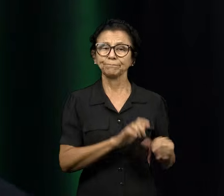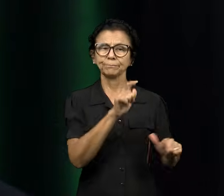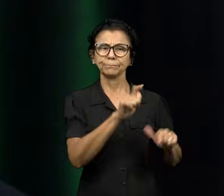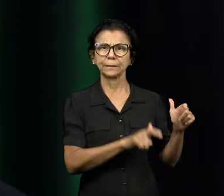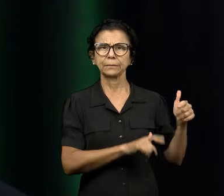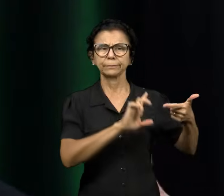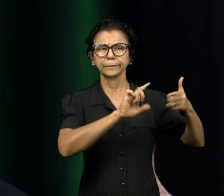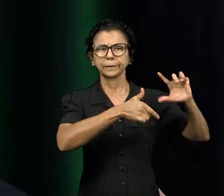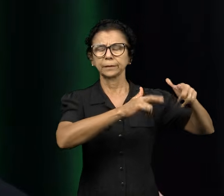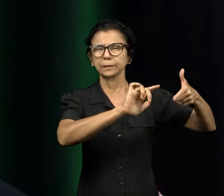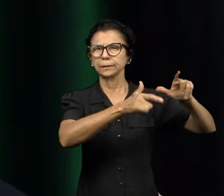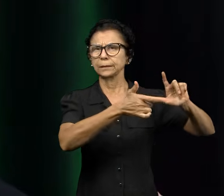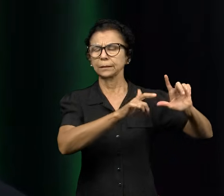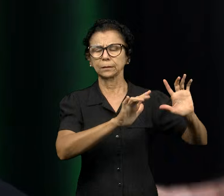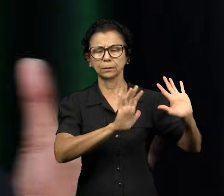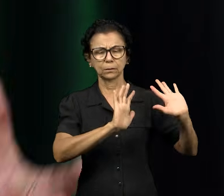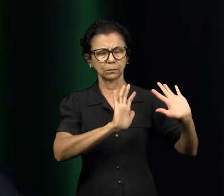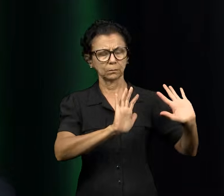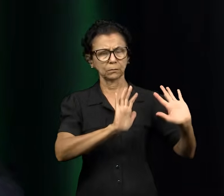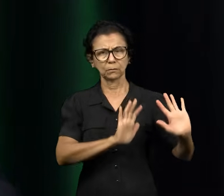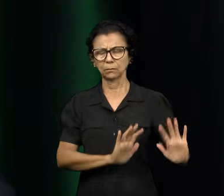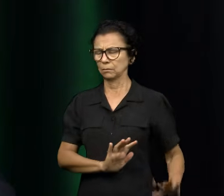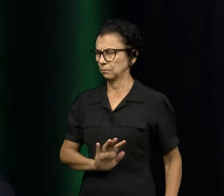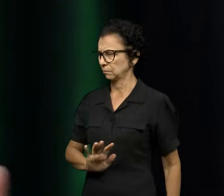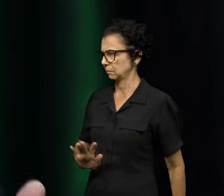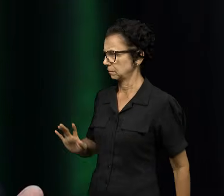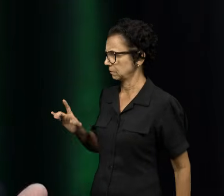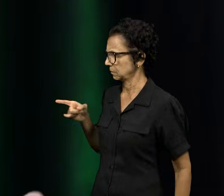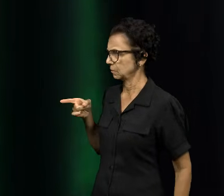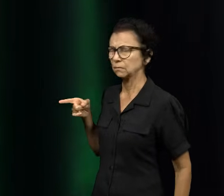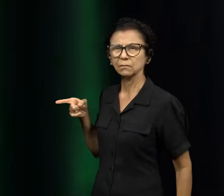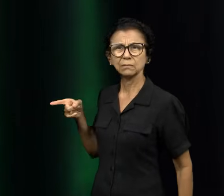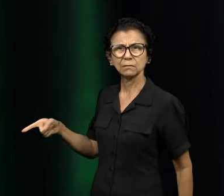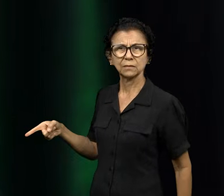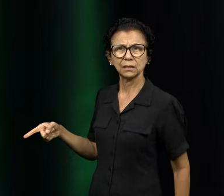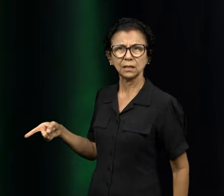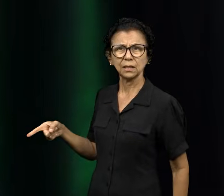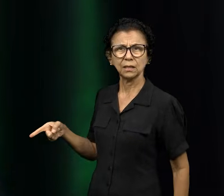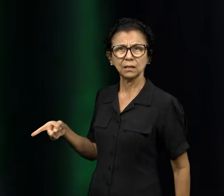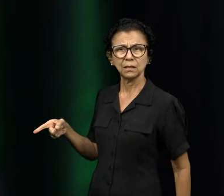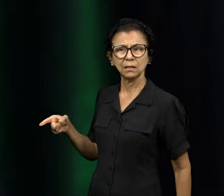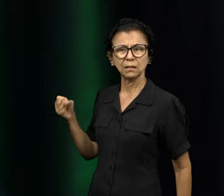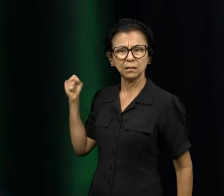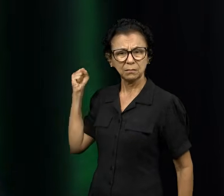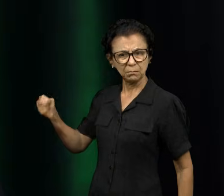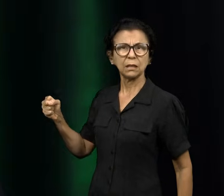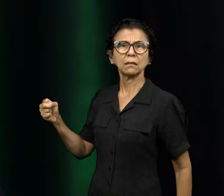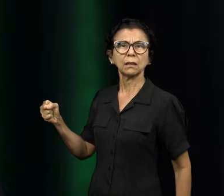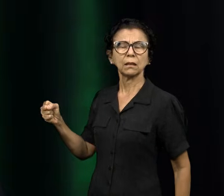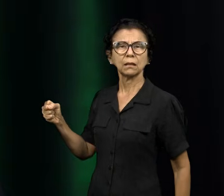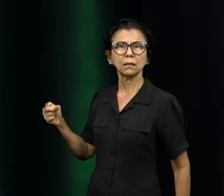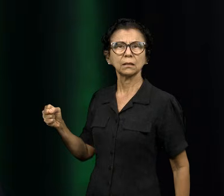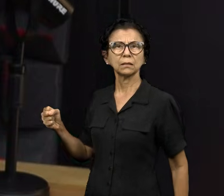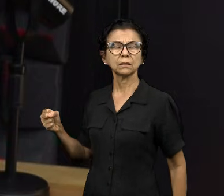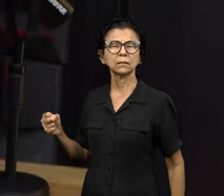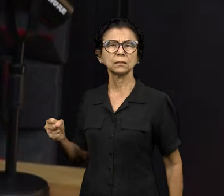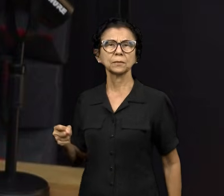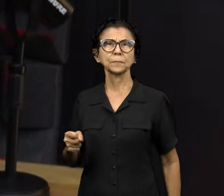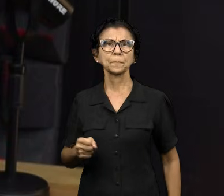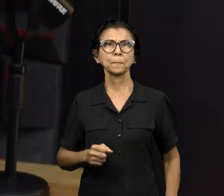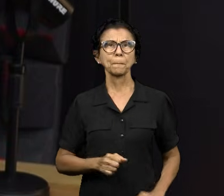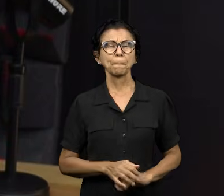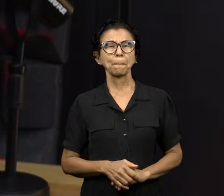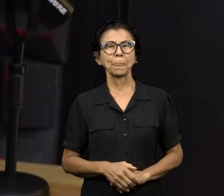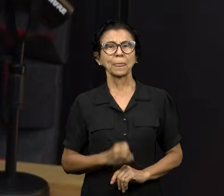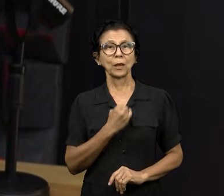daquelas pessoas que estavam presas a isso, o reprovaram e passaram a procurar matá-lo. E é interessante porque o